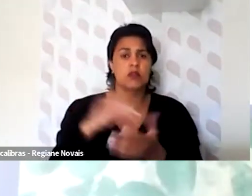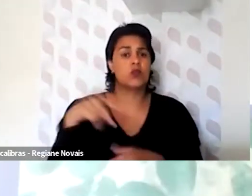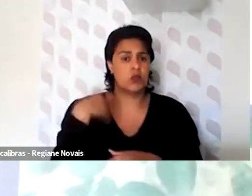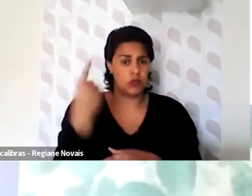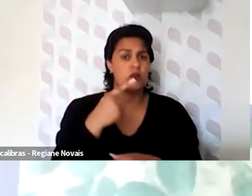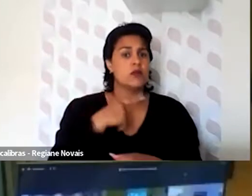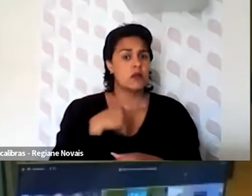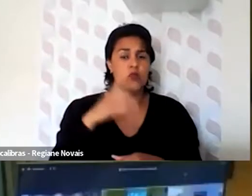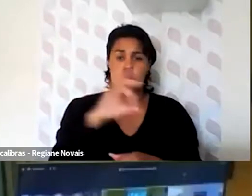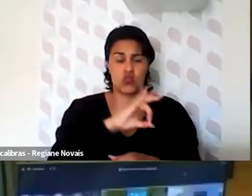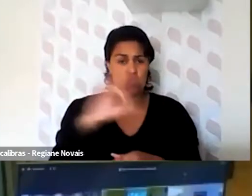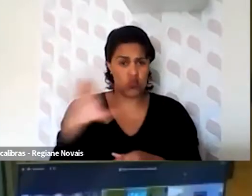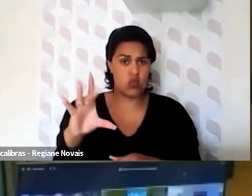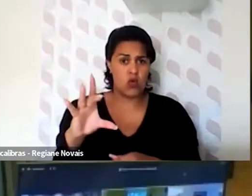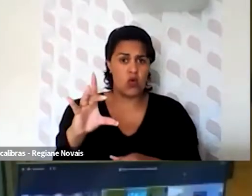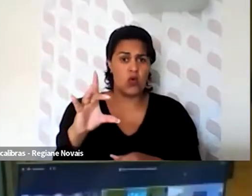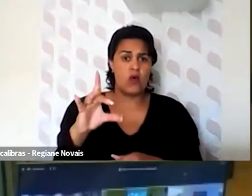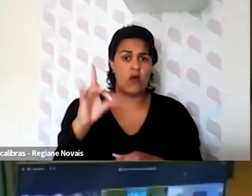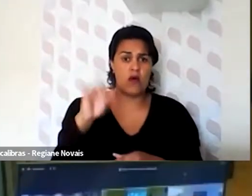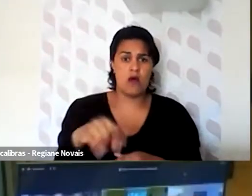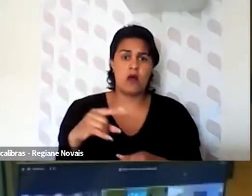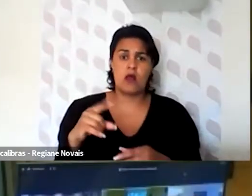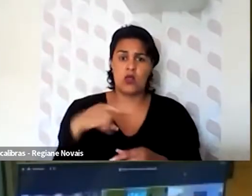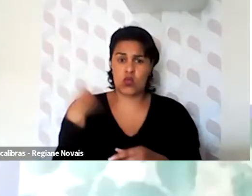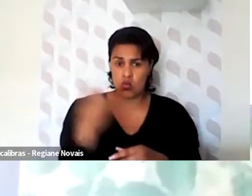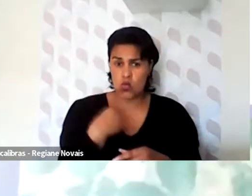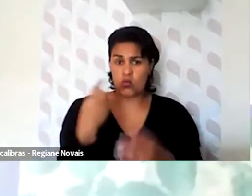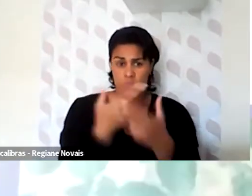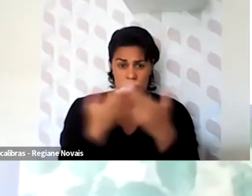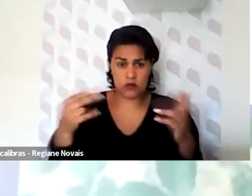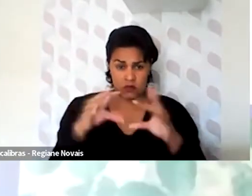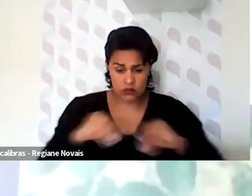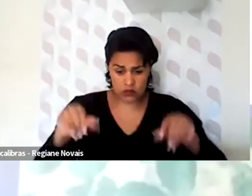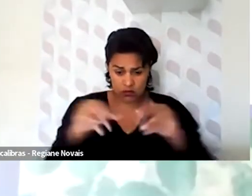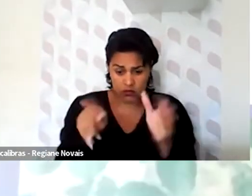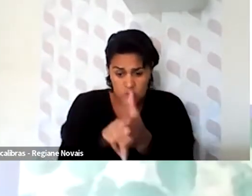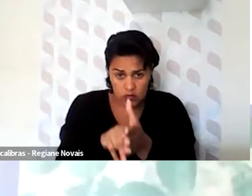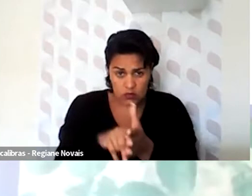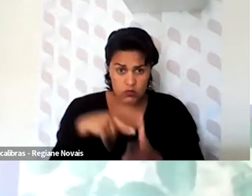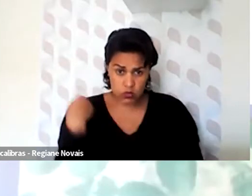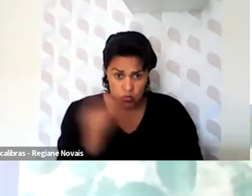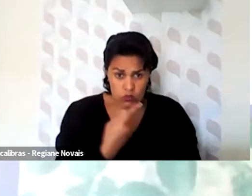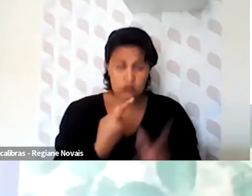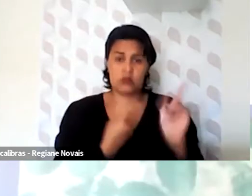só pelos nossos territórios, mas estamos aqui lutando também, né, por todos,